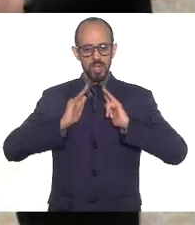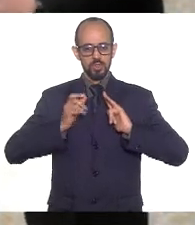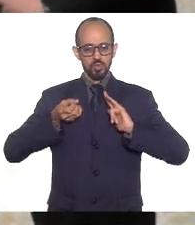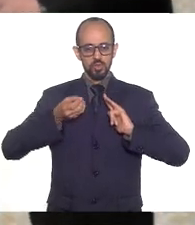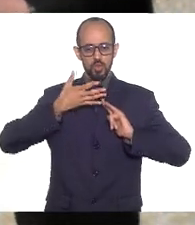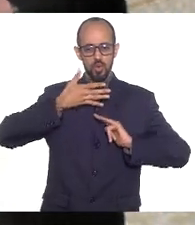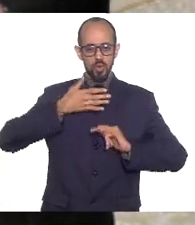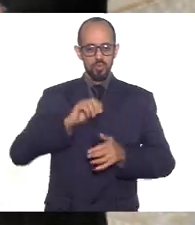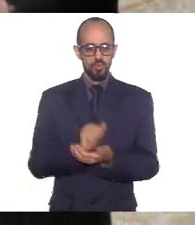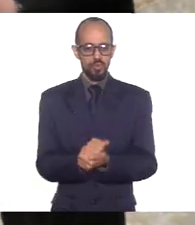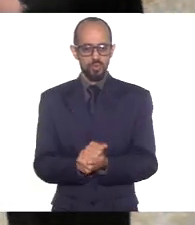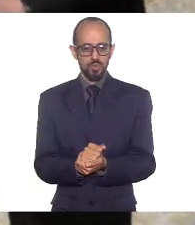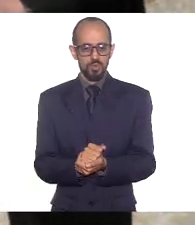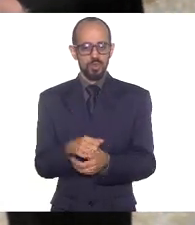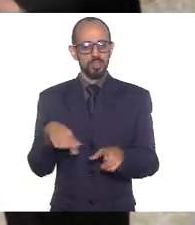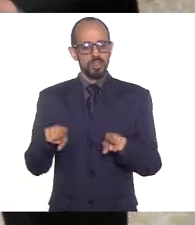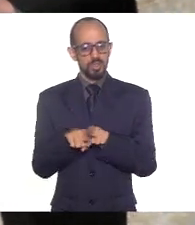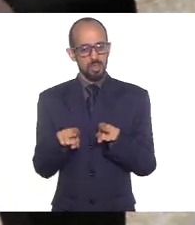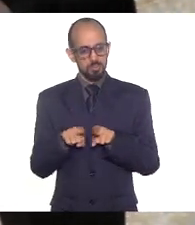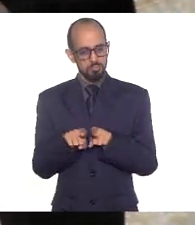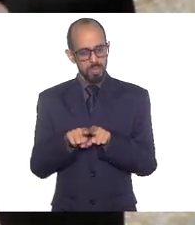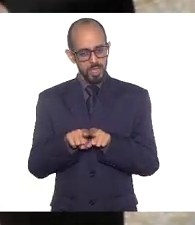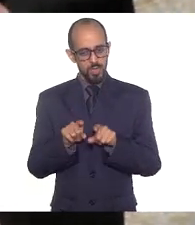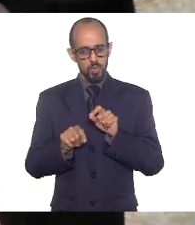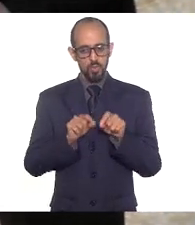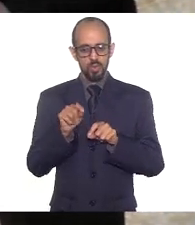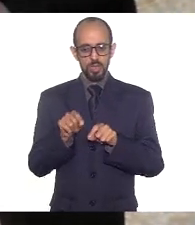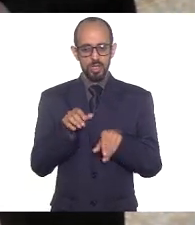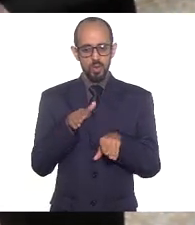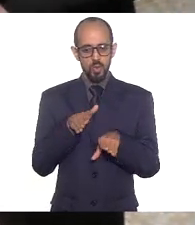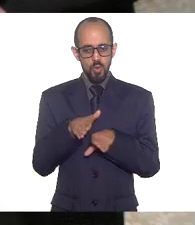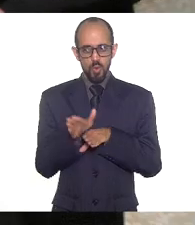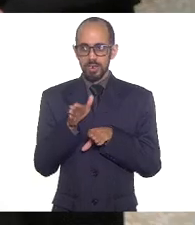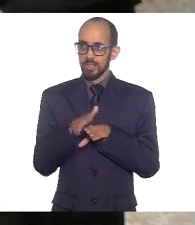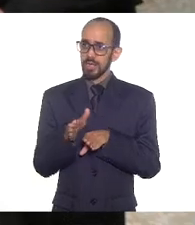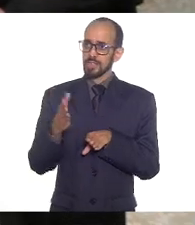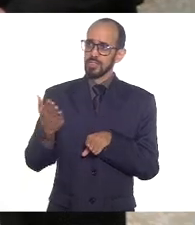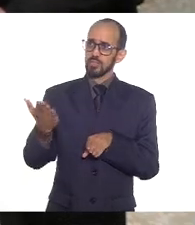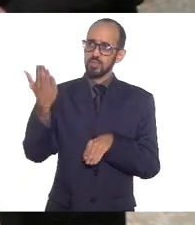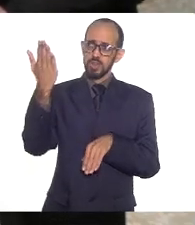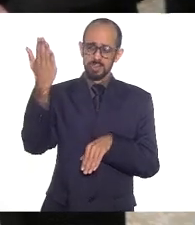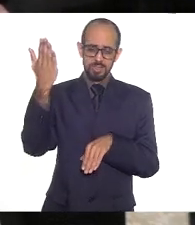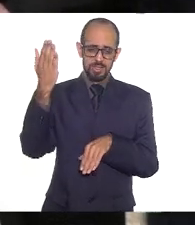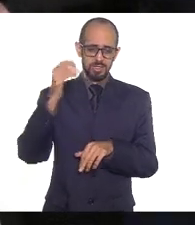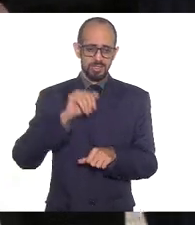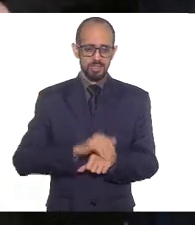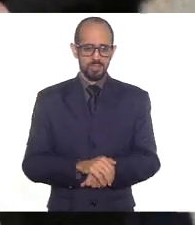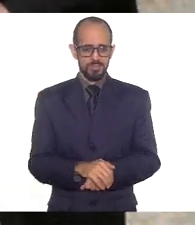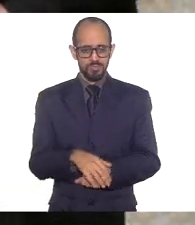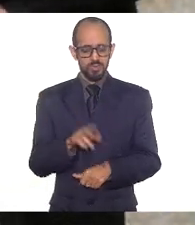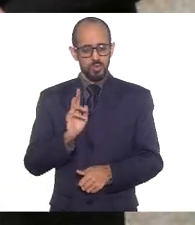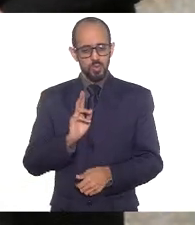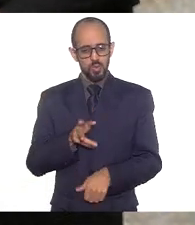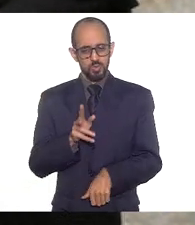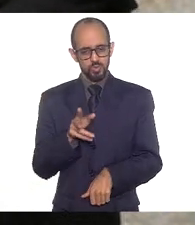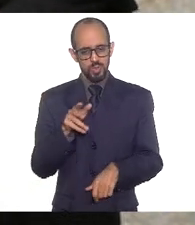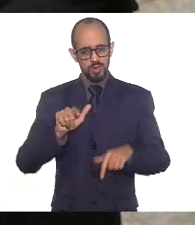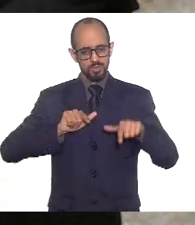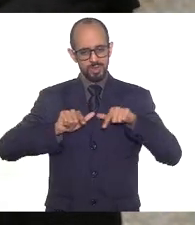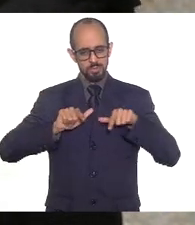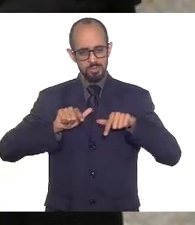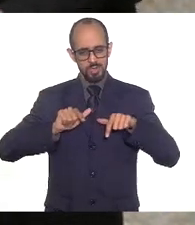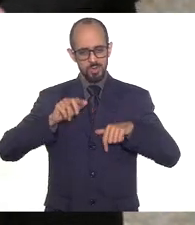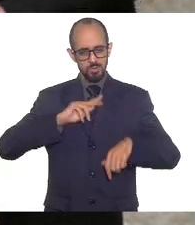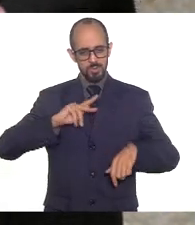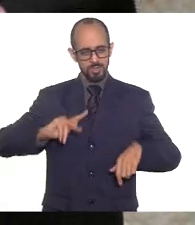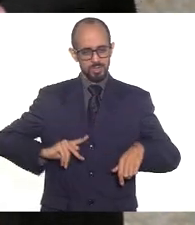novo no qual eu também sob a orientação de vossa excelência continuarei o trabalho com